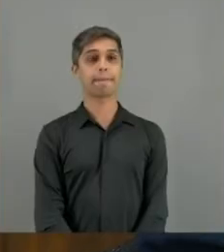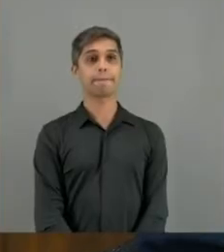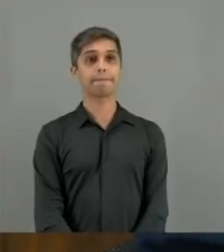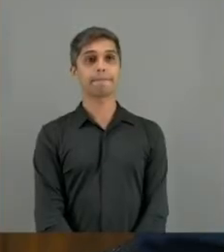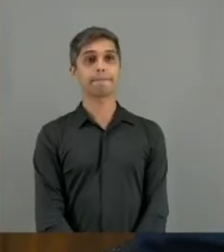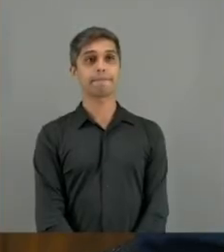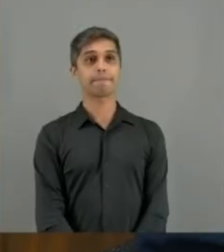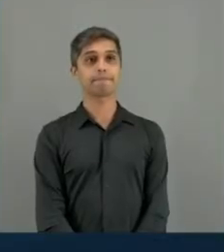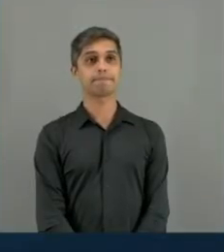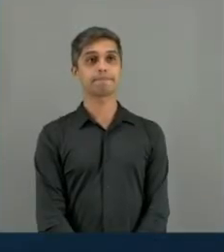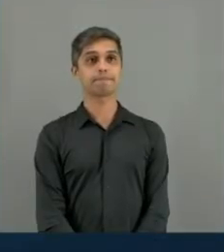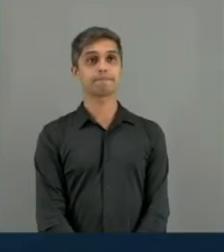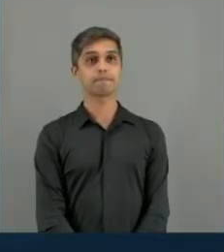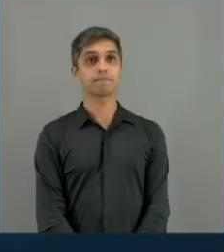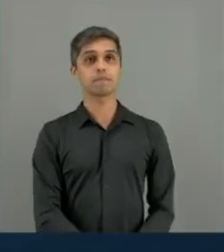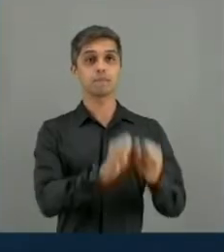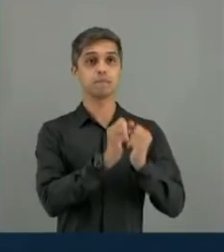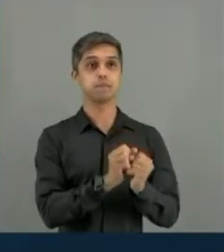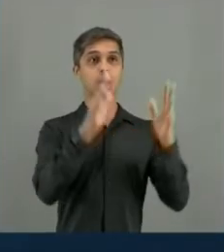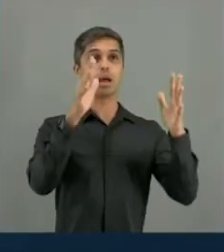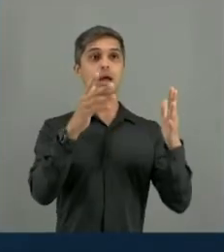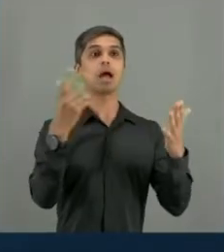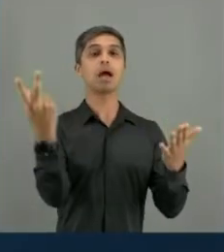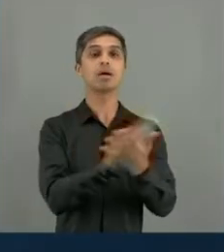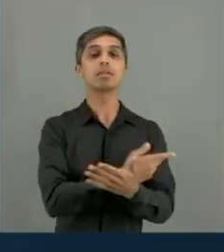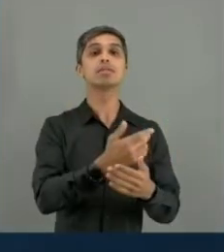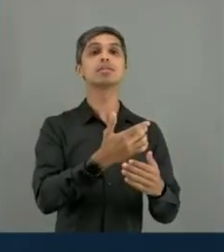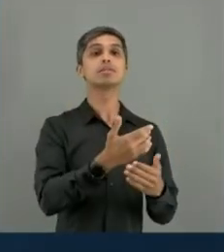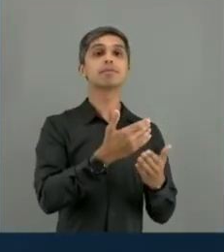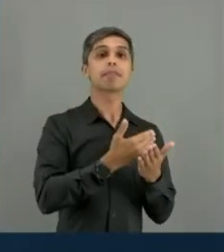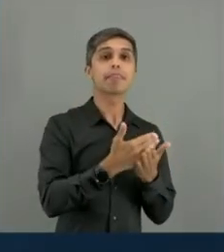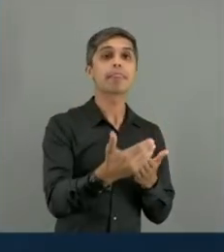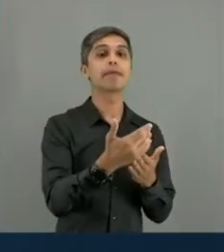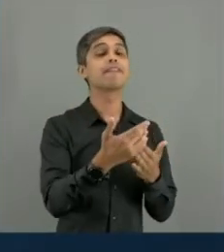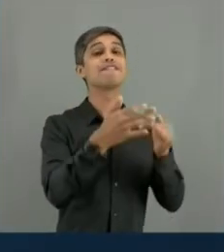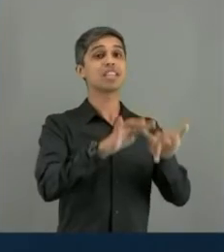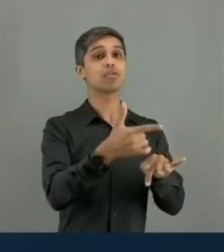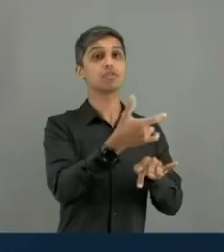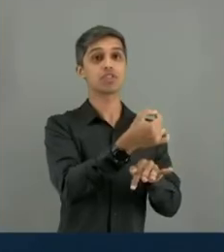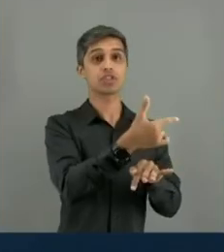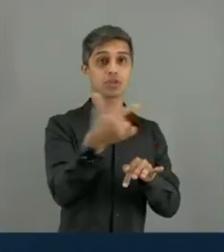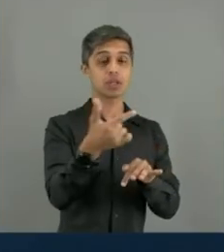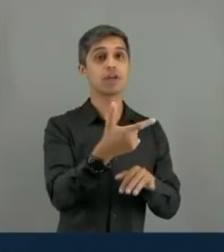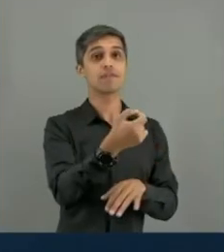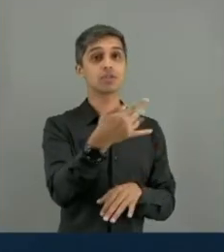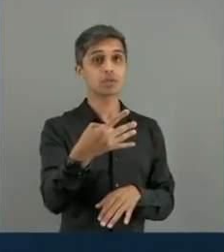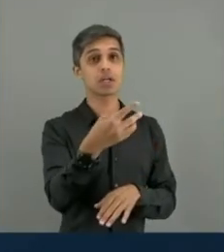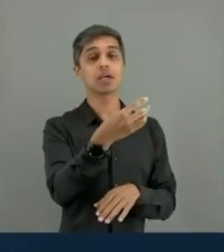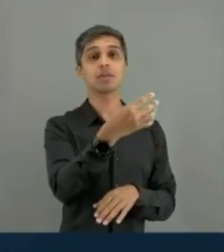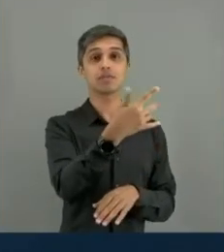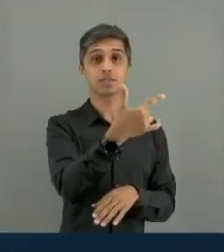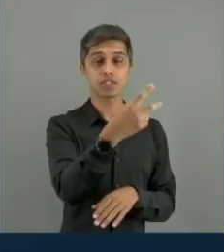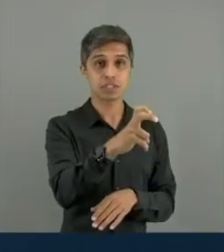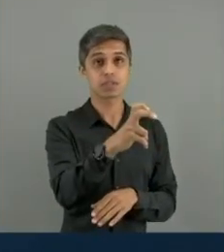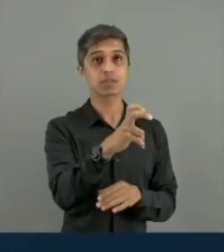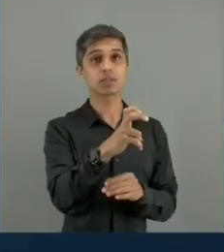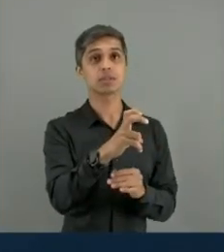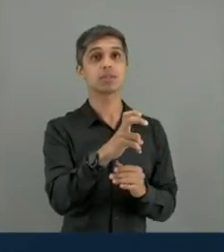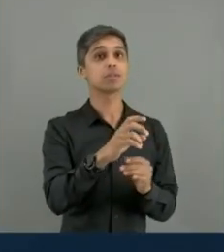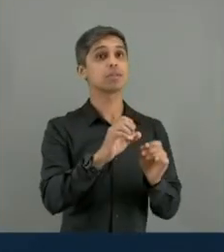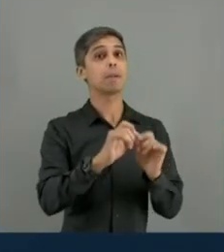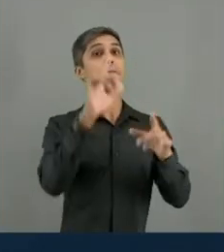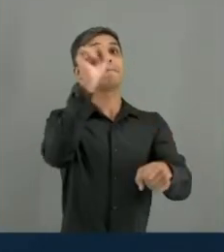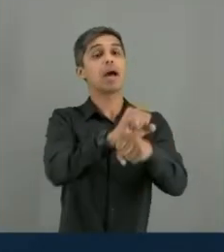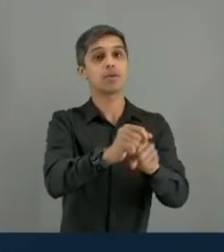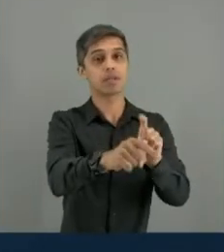aí, ó. A explosão se deu justamente a partir de final de 22, 23, 24 é o ápice, e 25 só não estoura porque